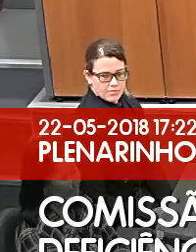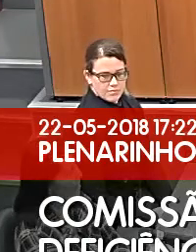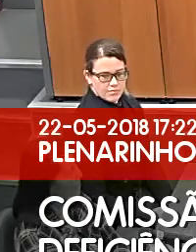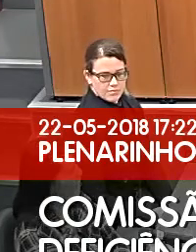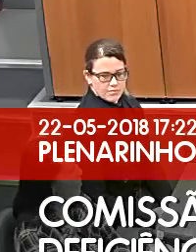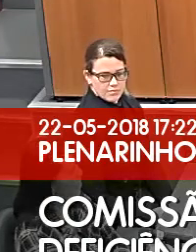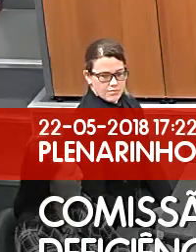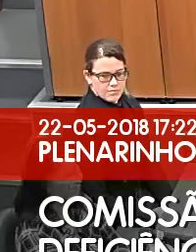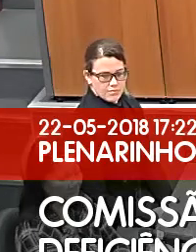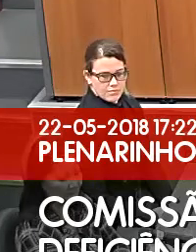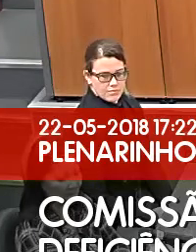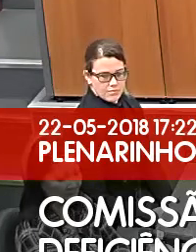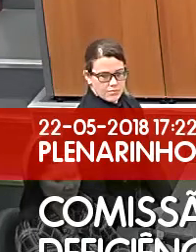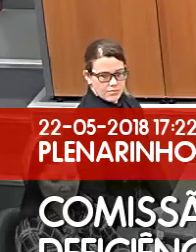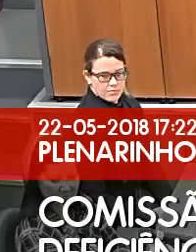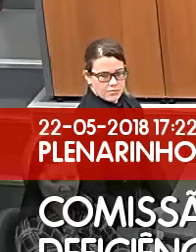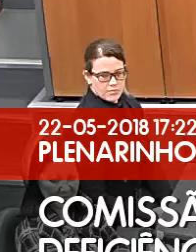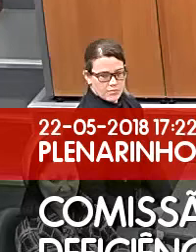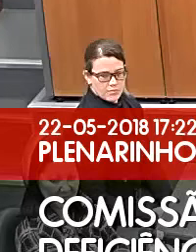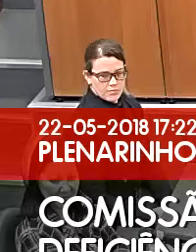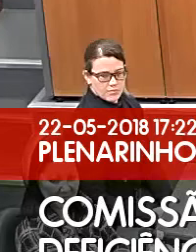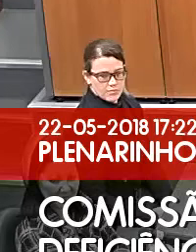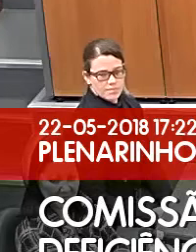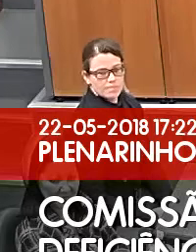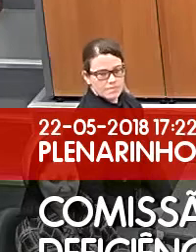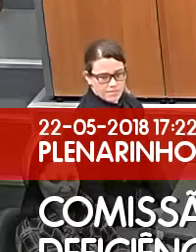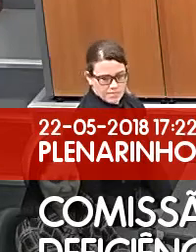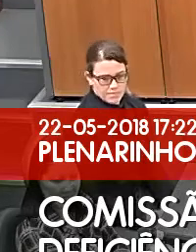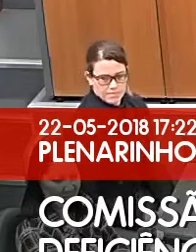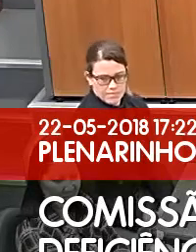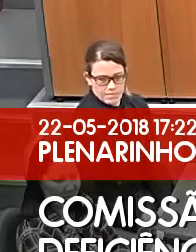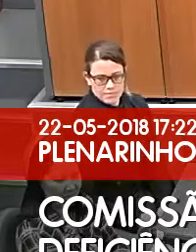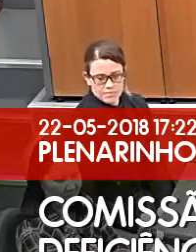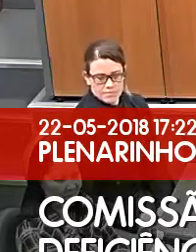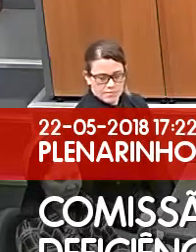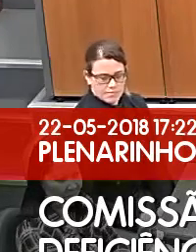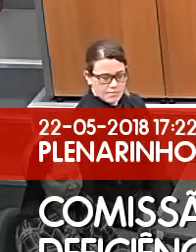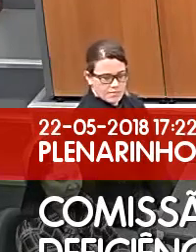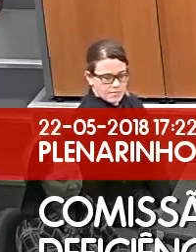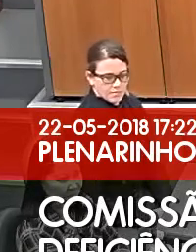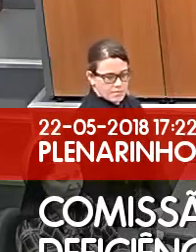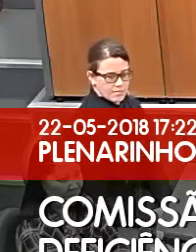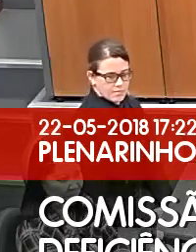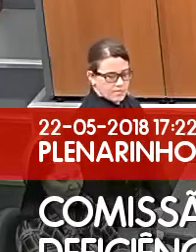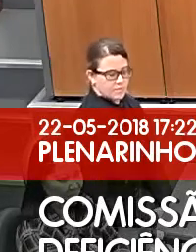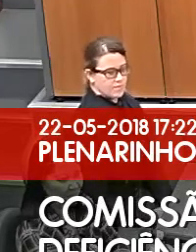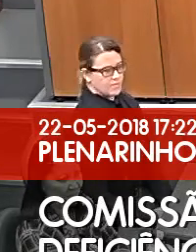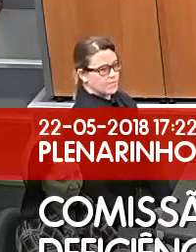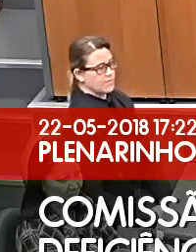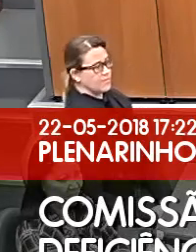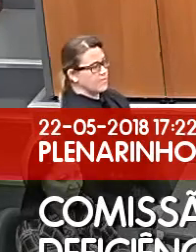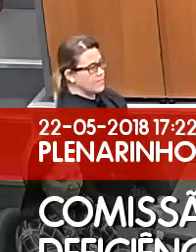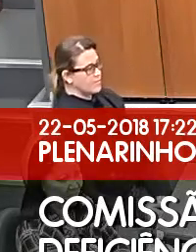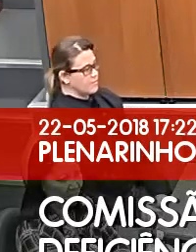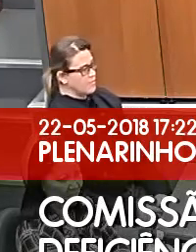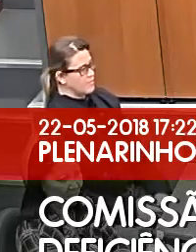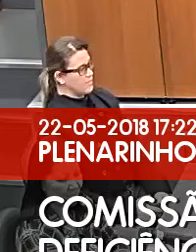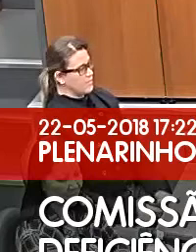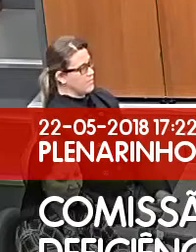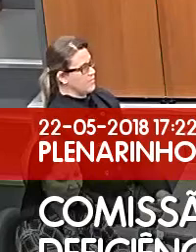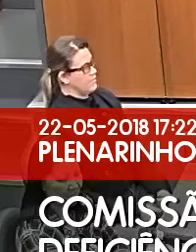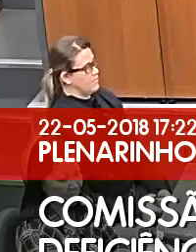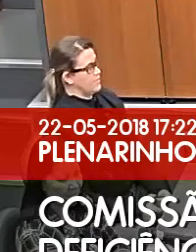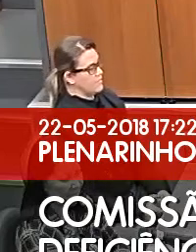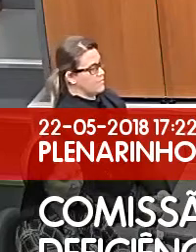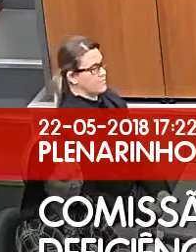sinais, reprova. Então, é essa diferenciação que muitas vezes impede o surdo. A gente vê altas habilidades no surdo e ele não